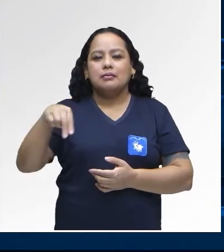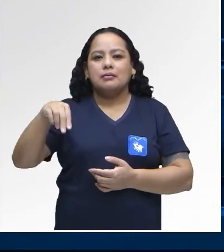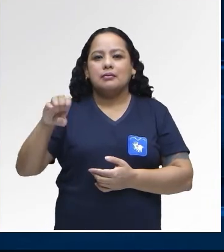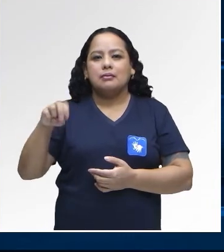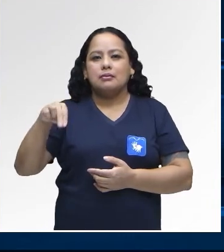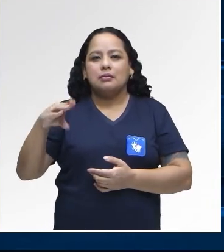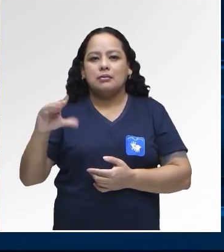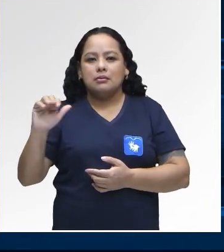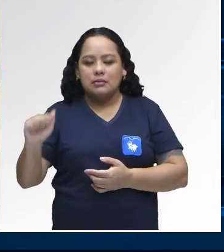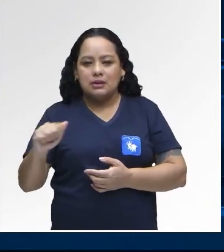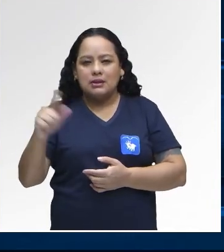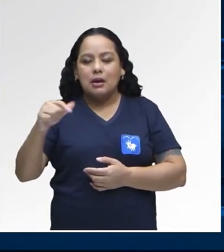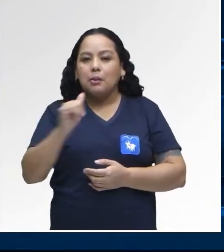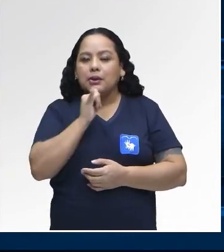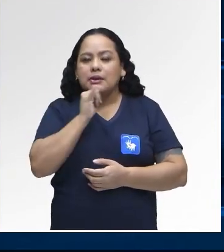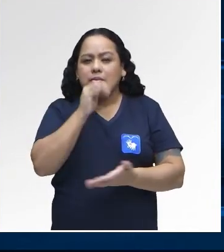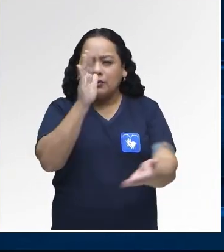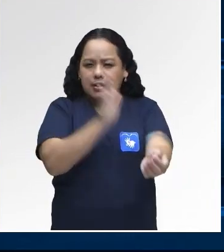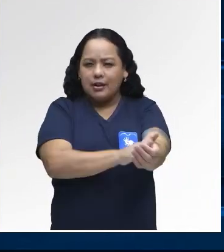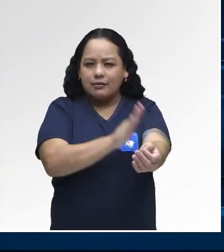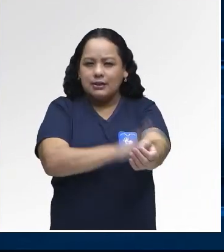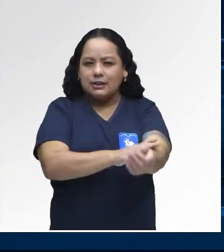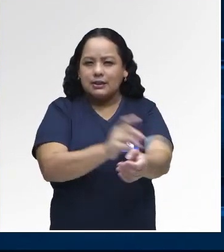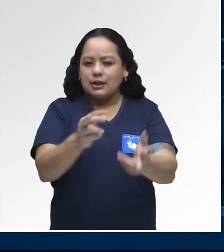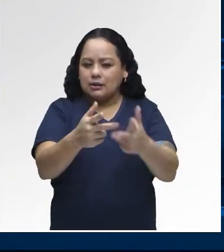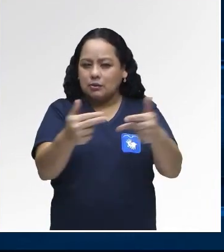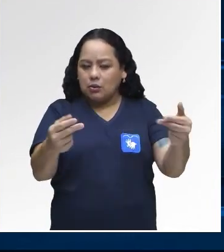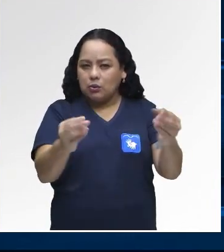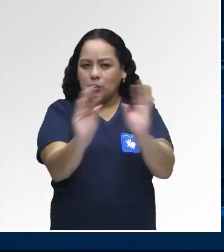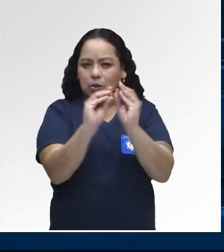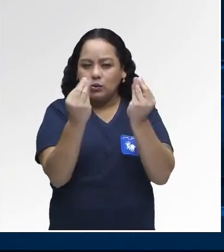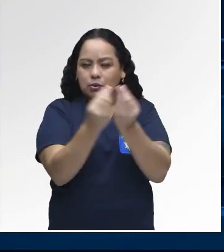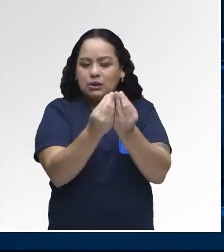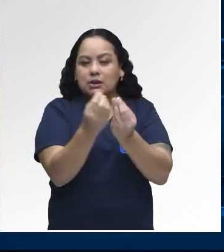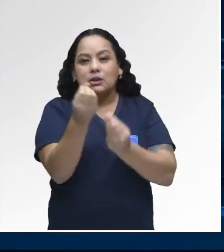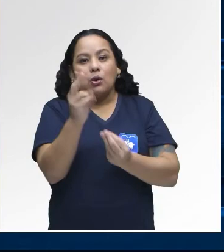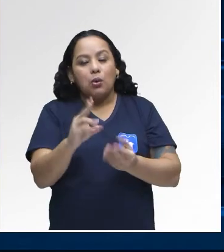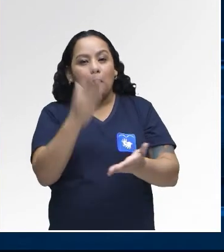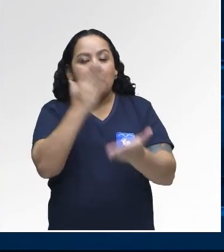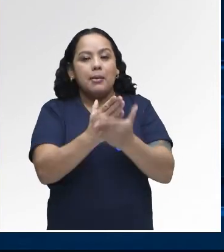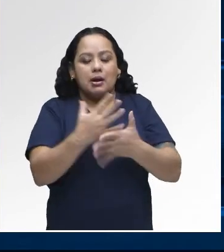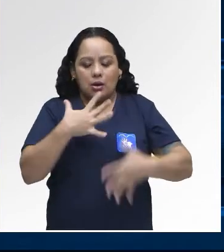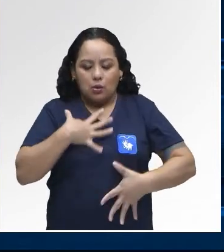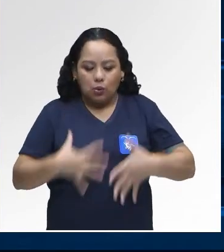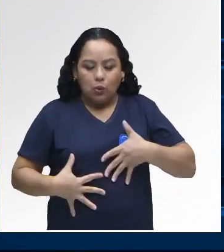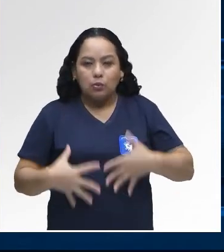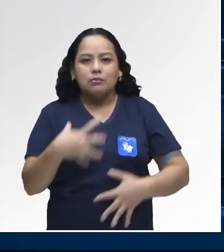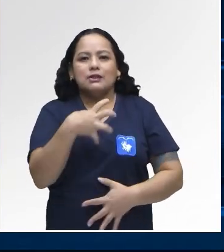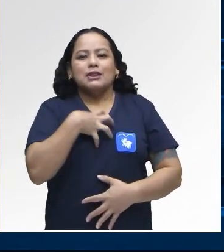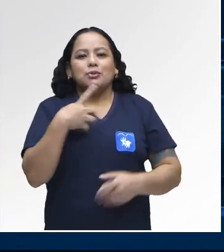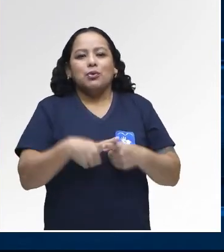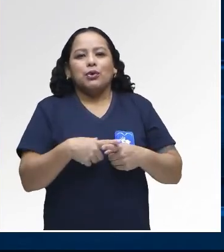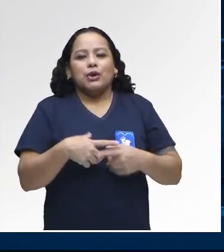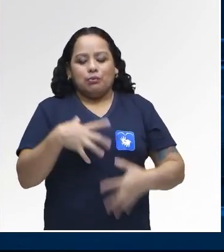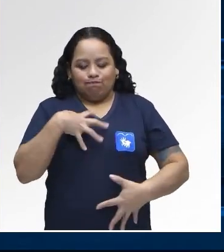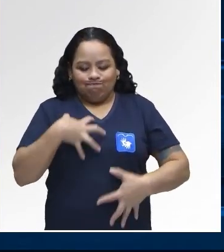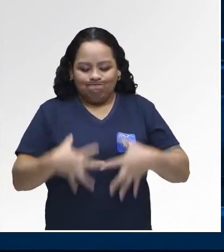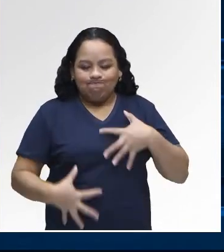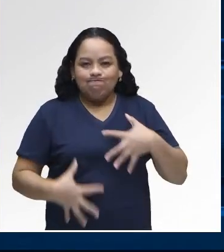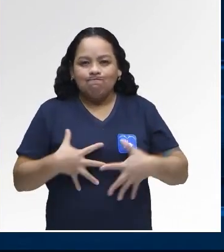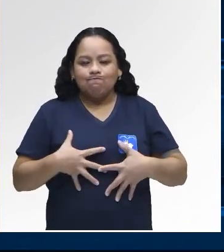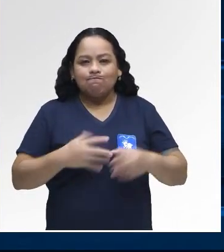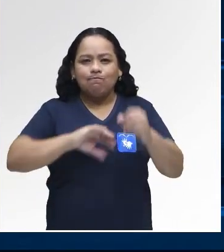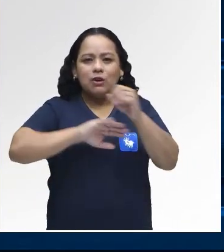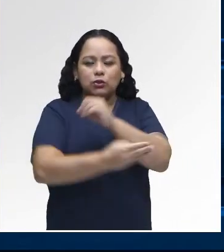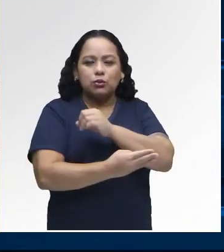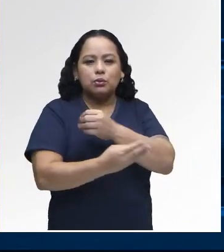viciada em determinada droga e quando ela para o uso dessa droga, o corpo sente, porque o corpo se viciou naquilo. E os